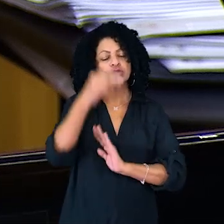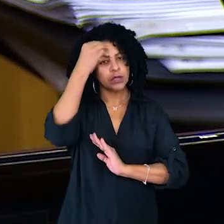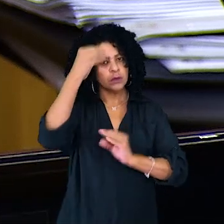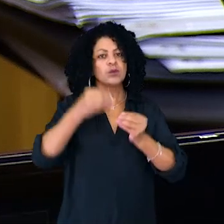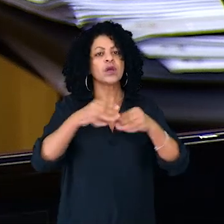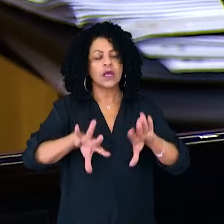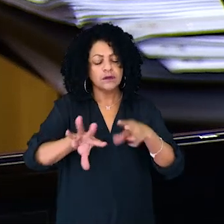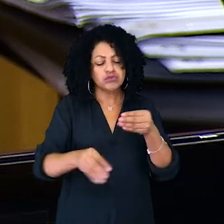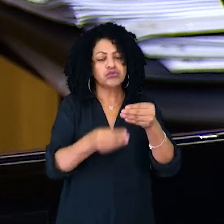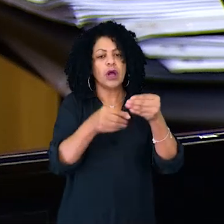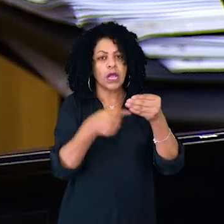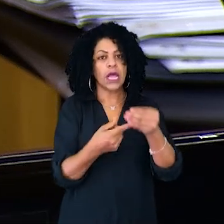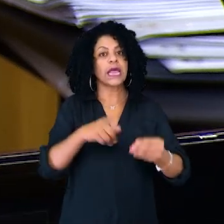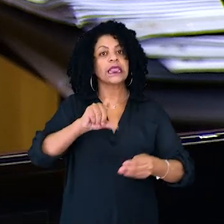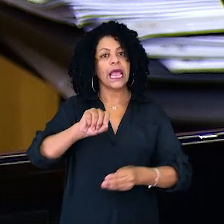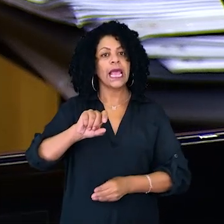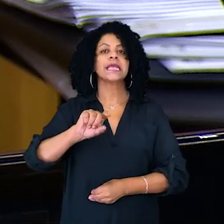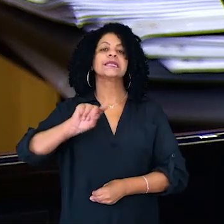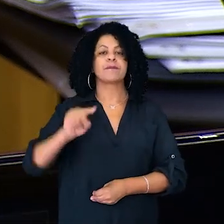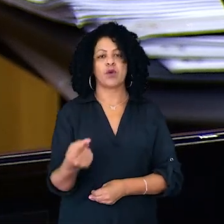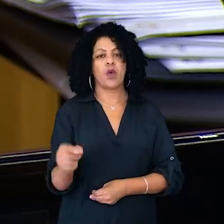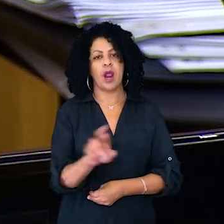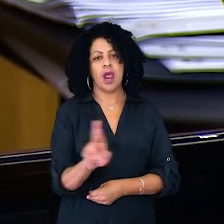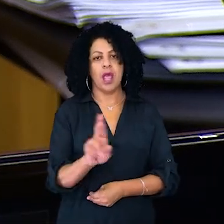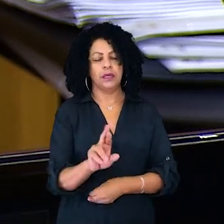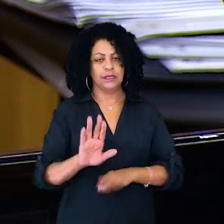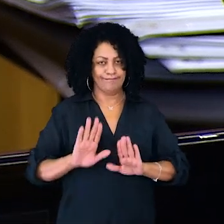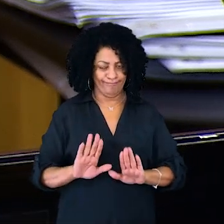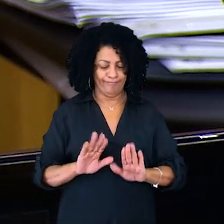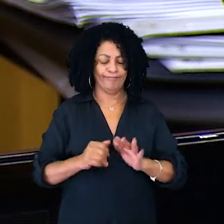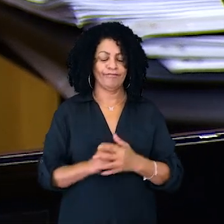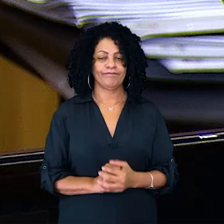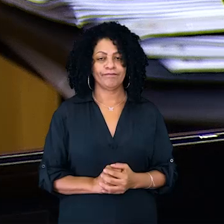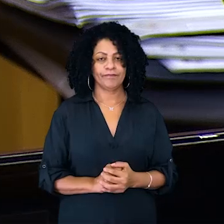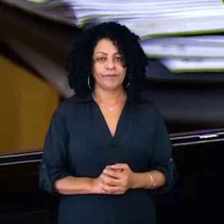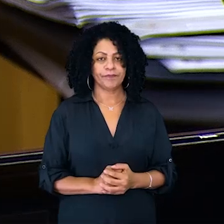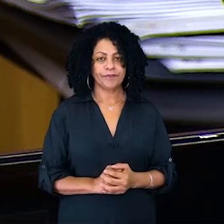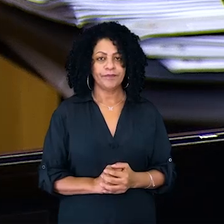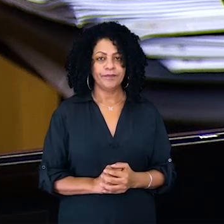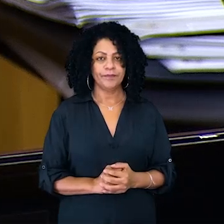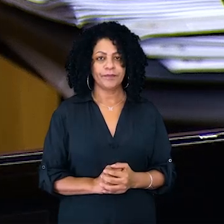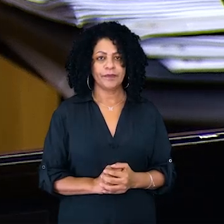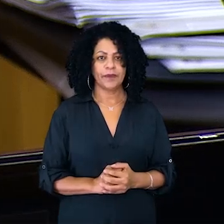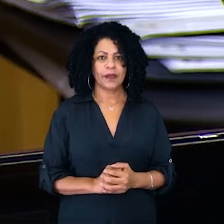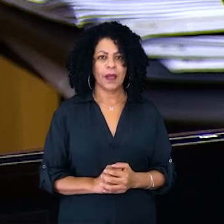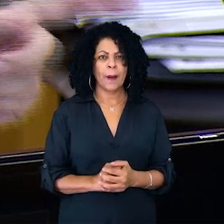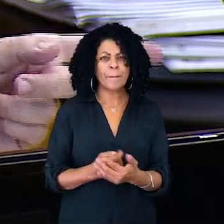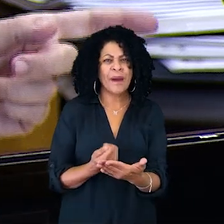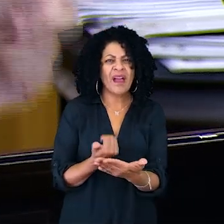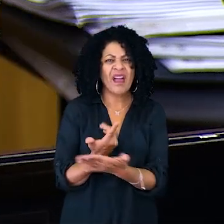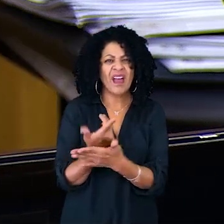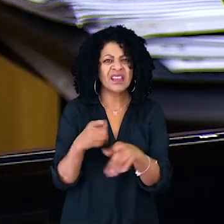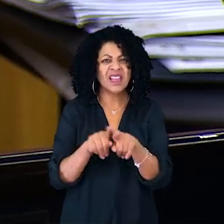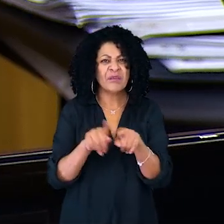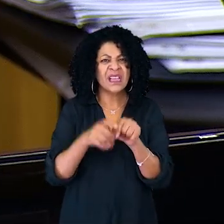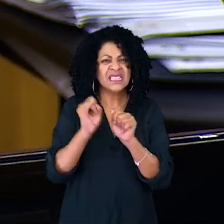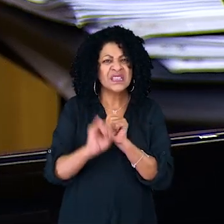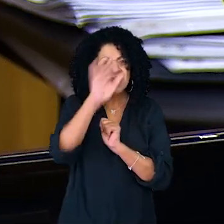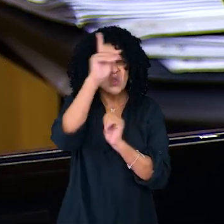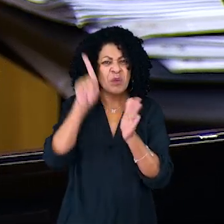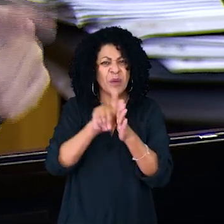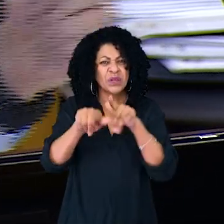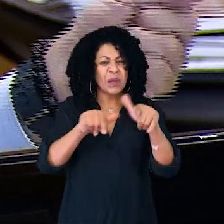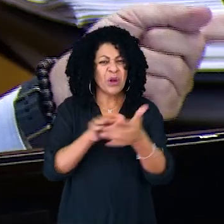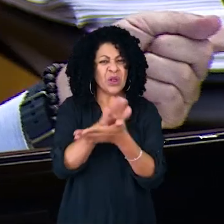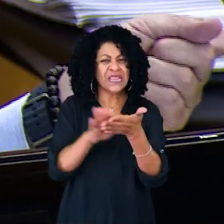foi fixado um valor aqui de R$10 mil. Agora, tem que pagar para aquele que não trabalhou